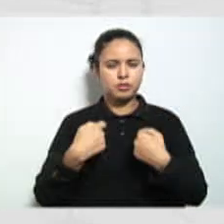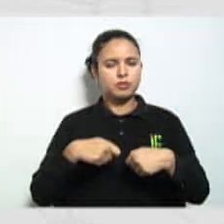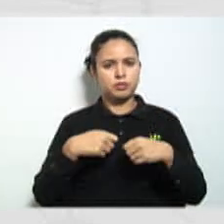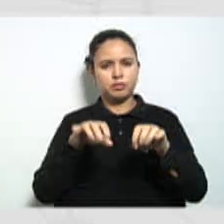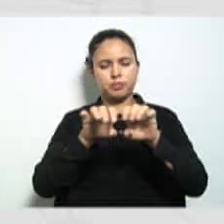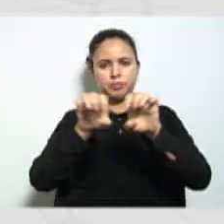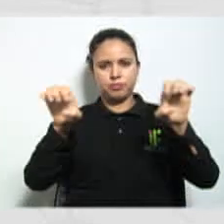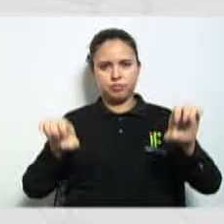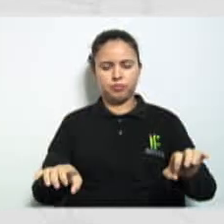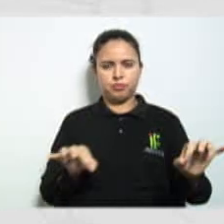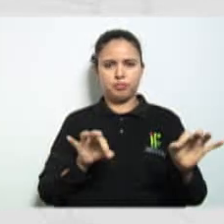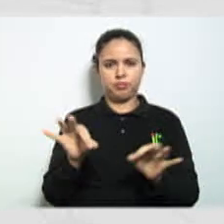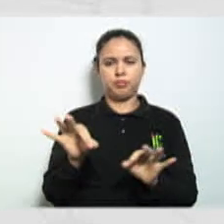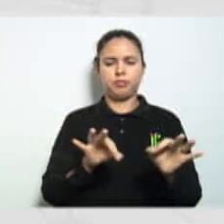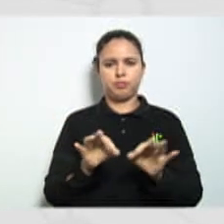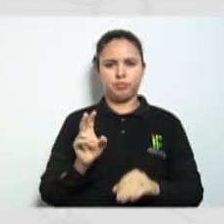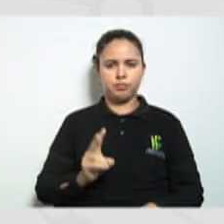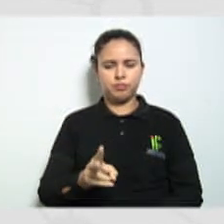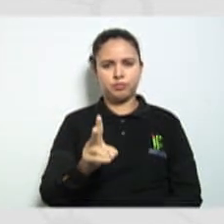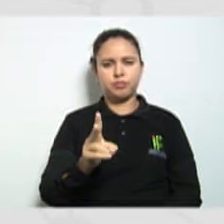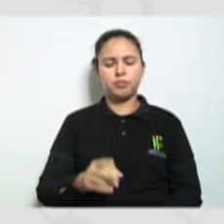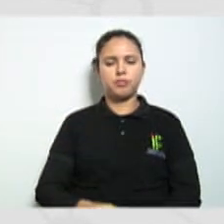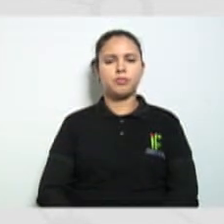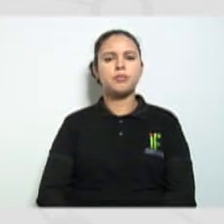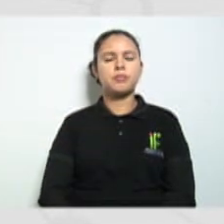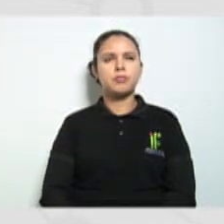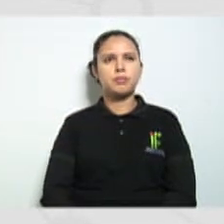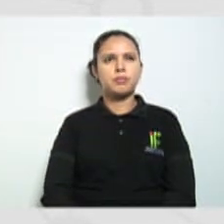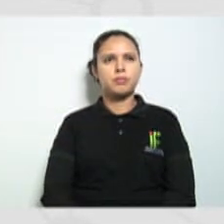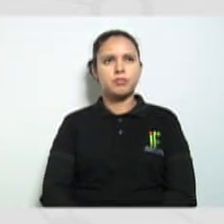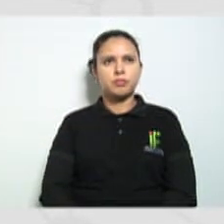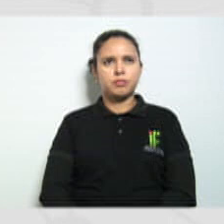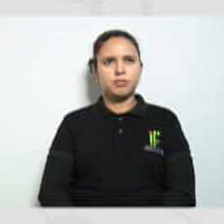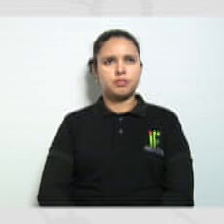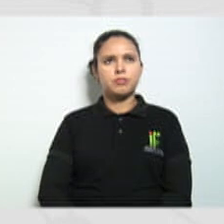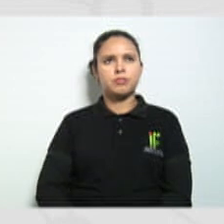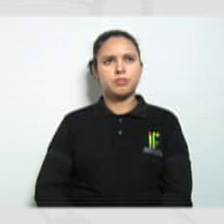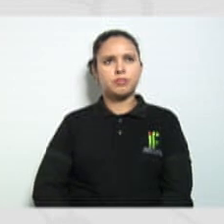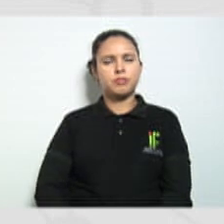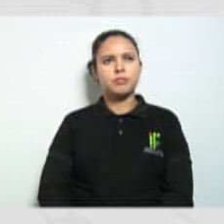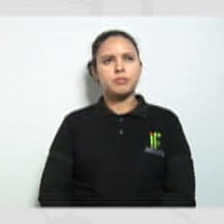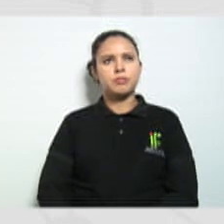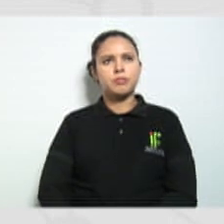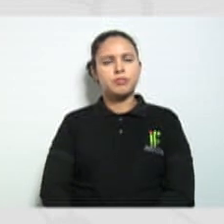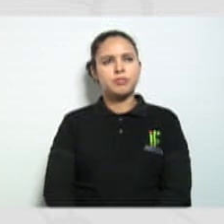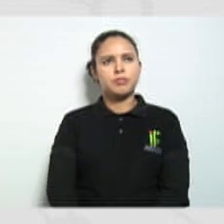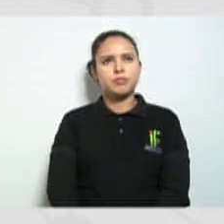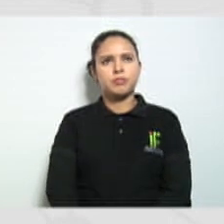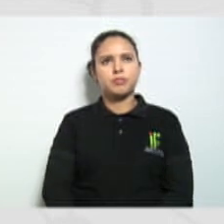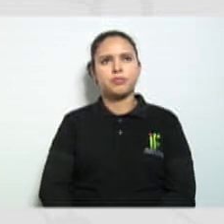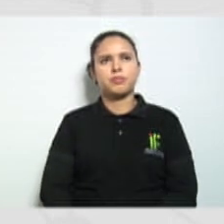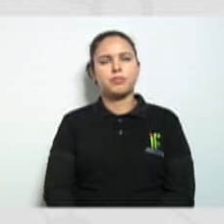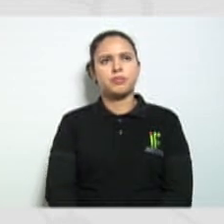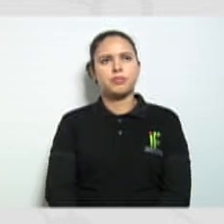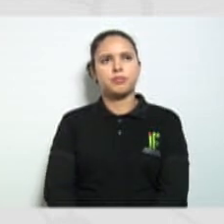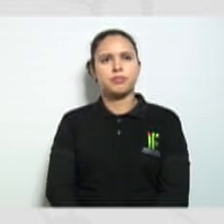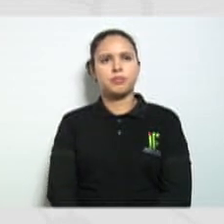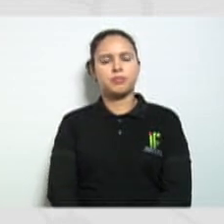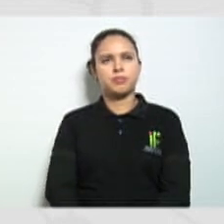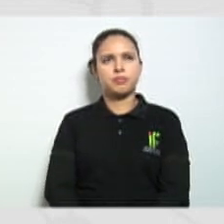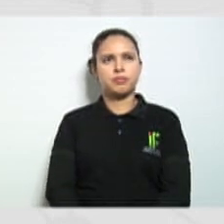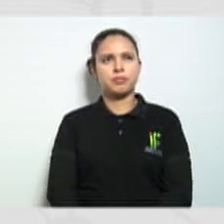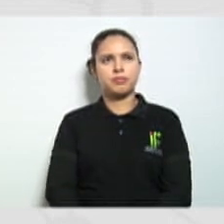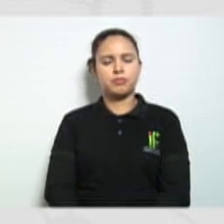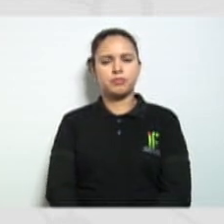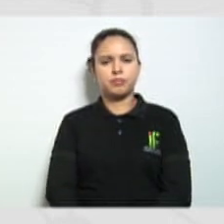estruturado dessa forma. Continuando aqui no slide. Demonstração de sobras e perdas.